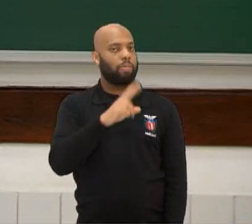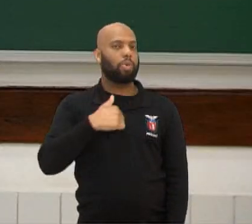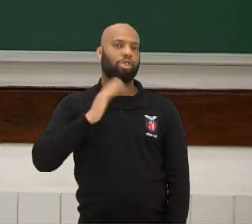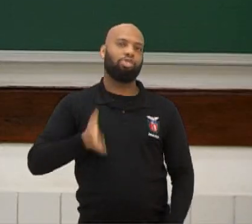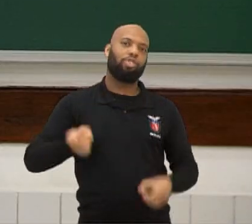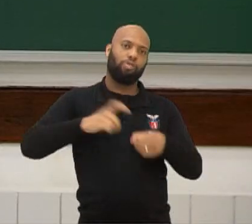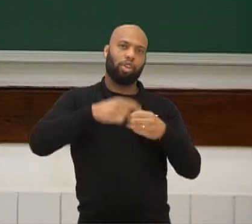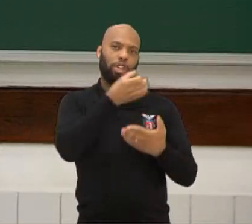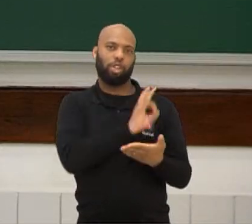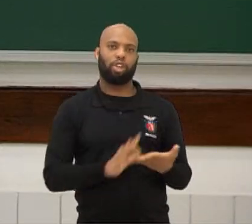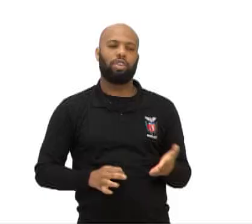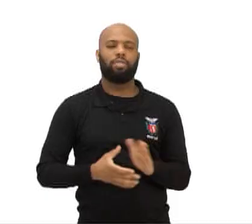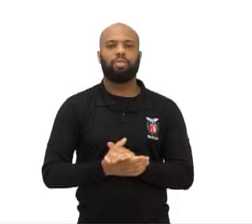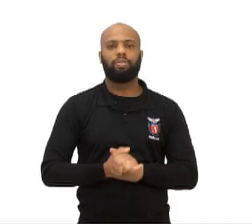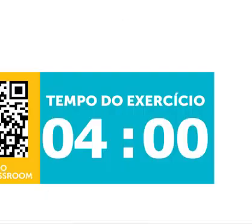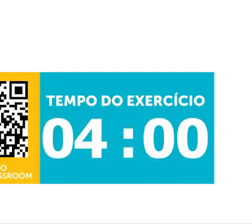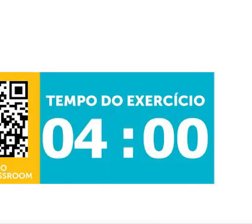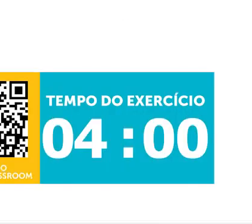e a gente já volta para corrigir.